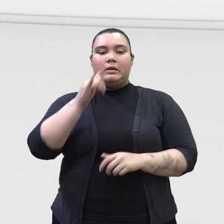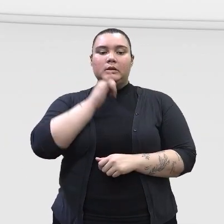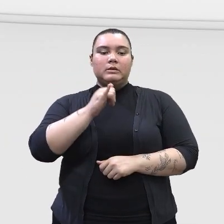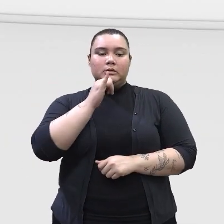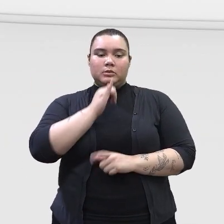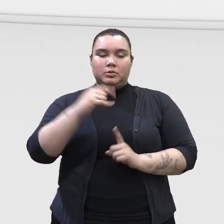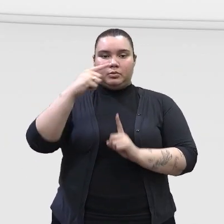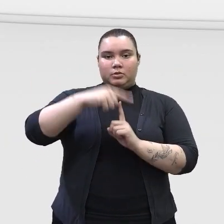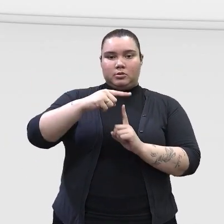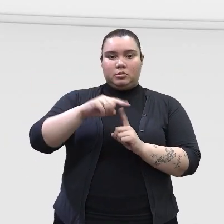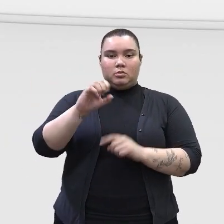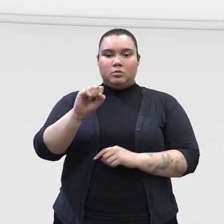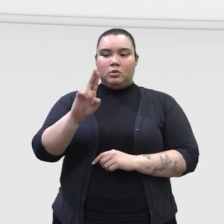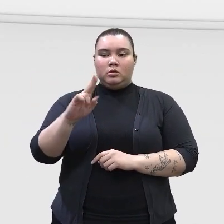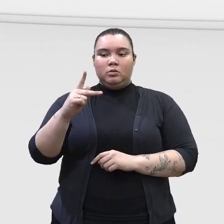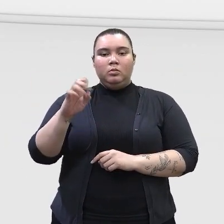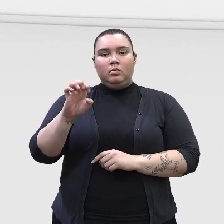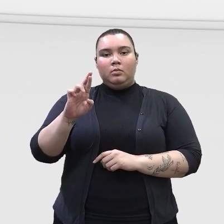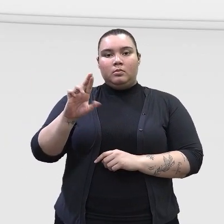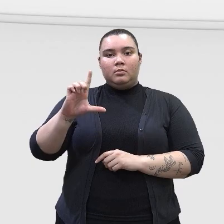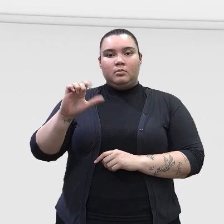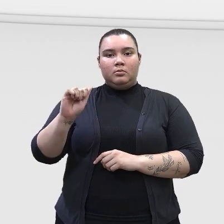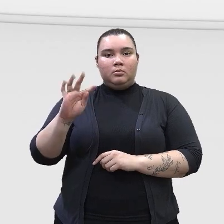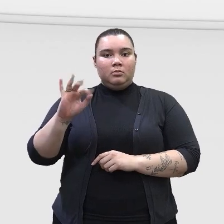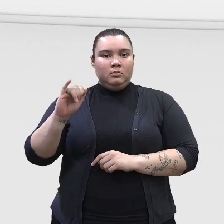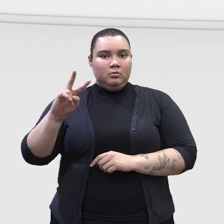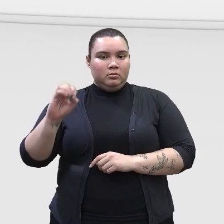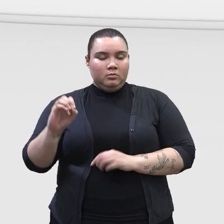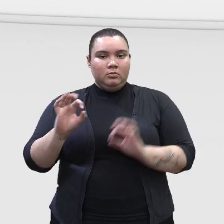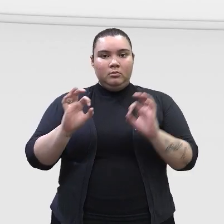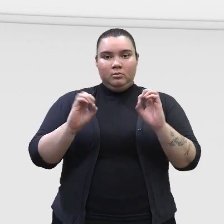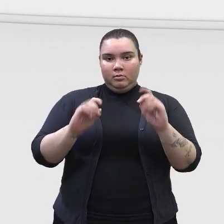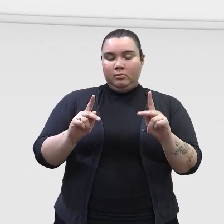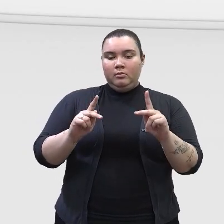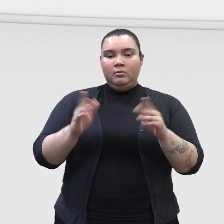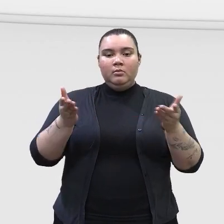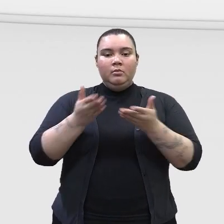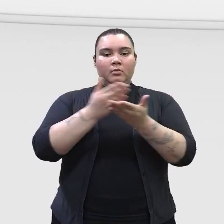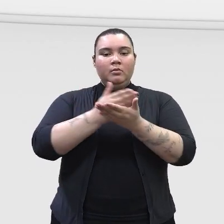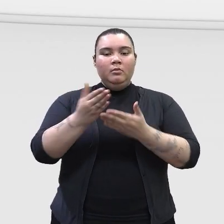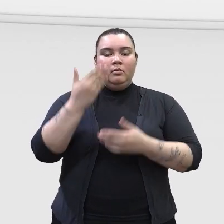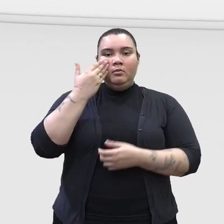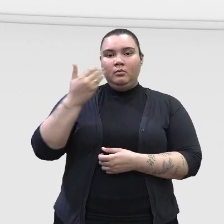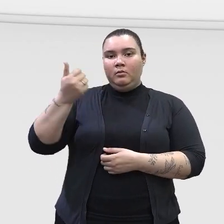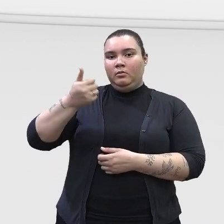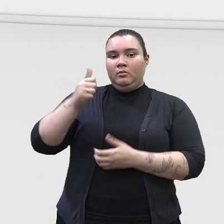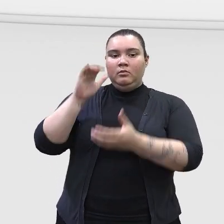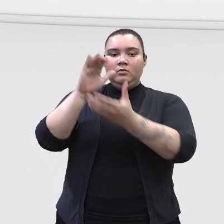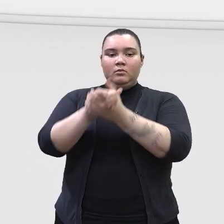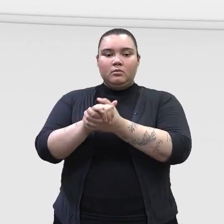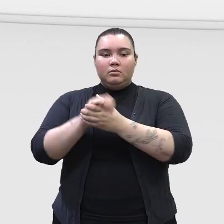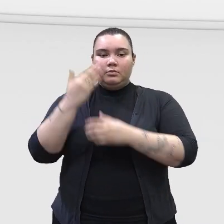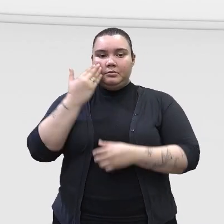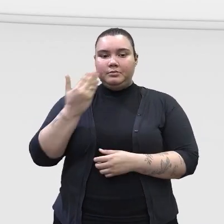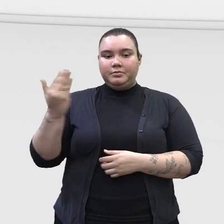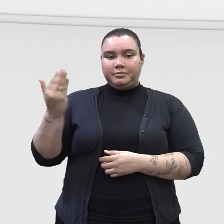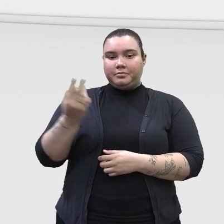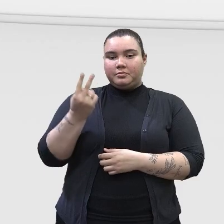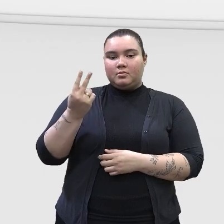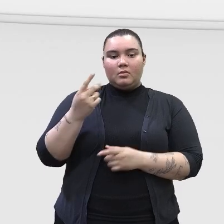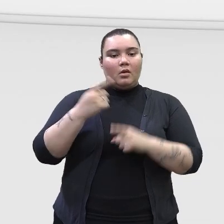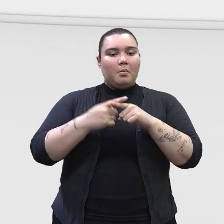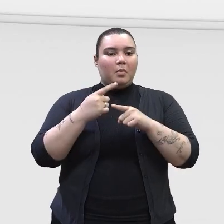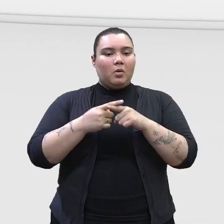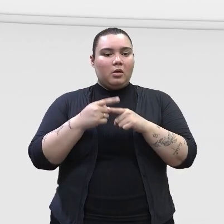de superlativos, ok? Então, nós vamos iniciar falando um pouquinho deste casal aqui, né? E por que